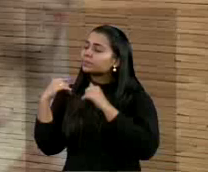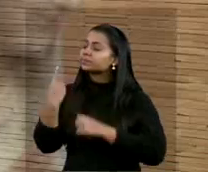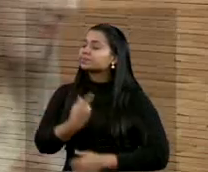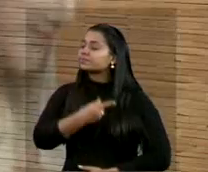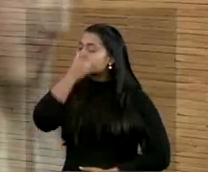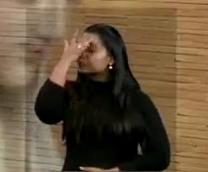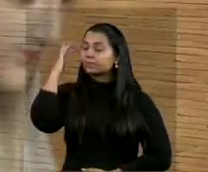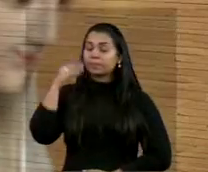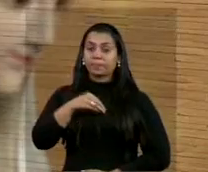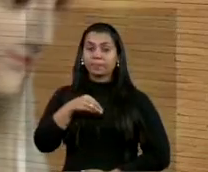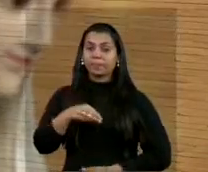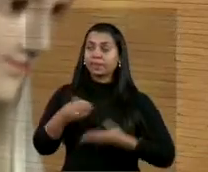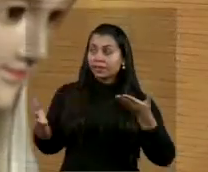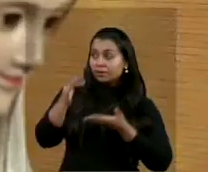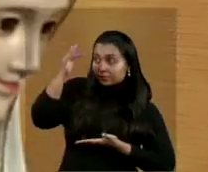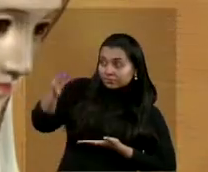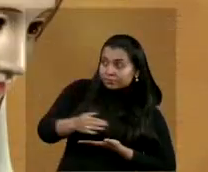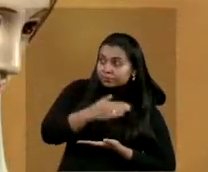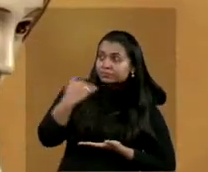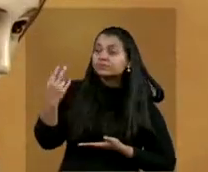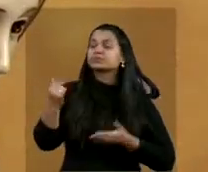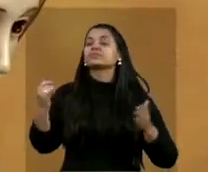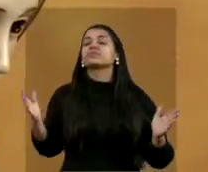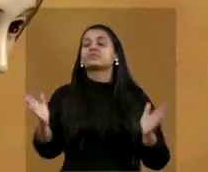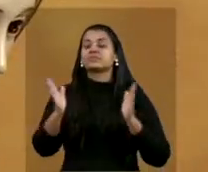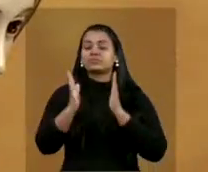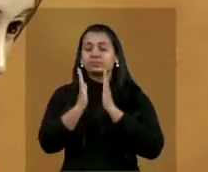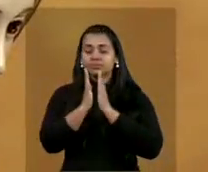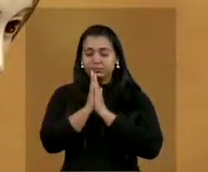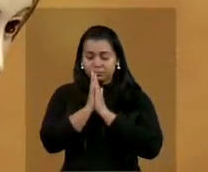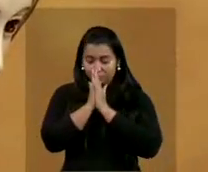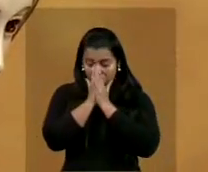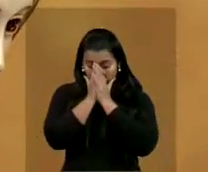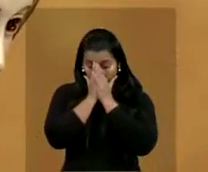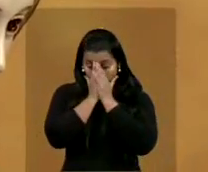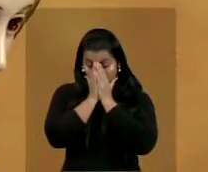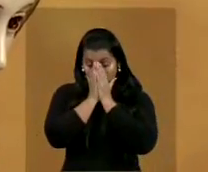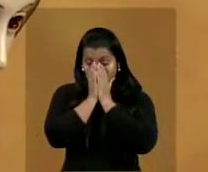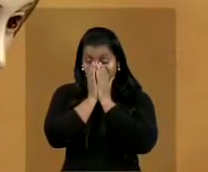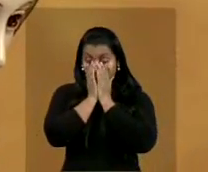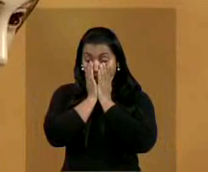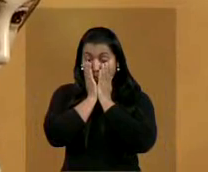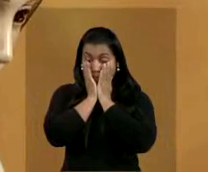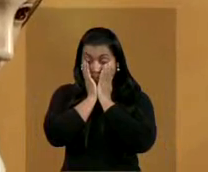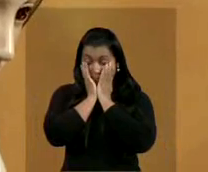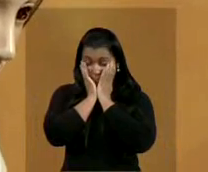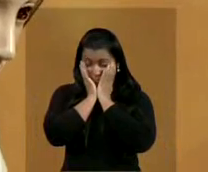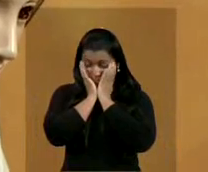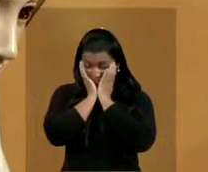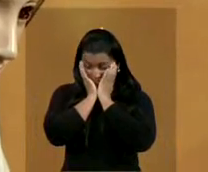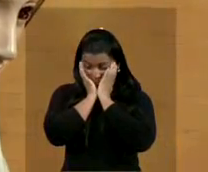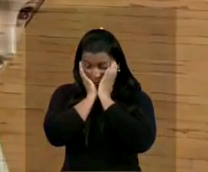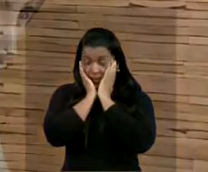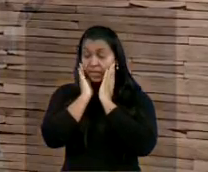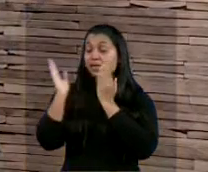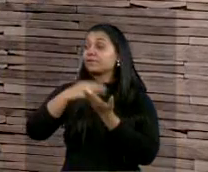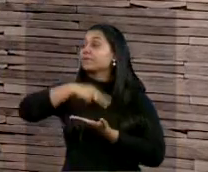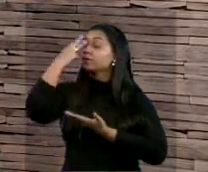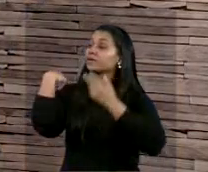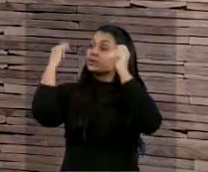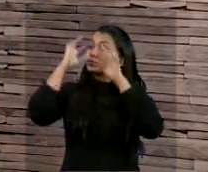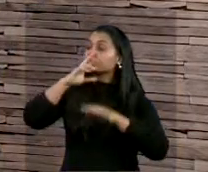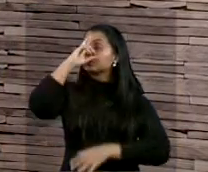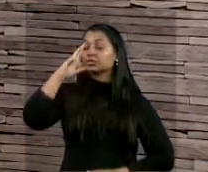Santa Maria, Mãe de Deus, rogai por nós, pecadores, agora e na hora da nossa morte. Amém.